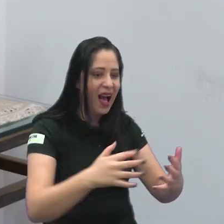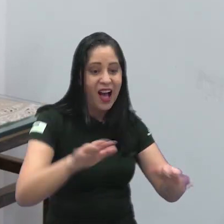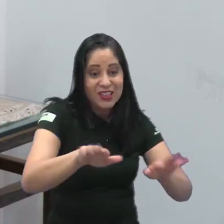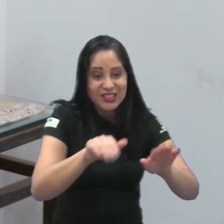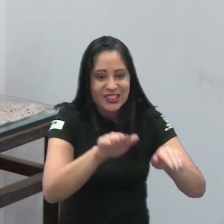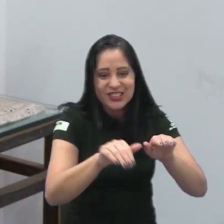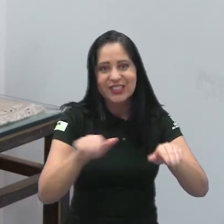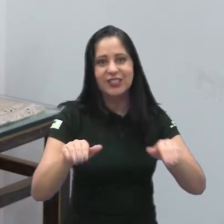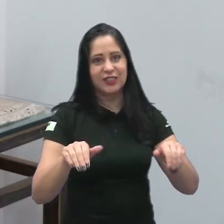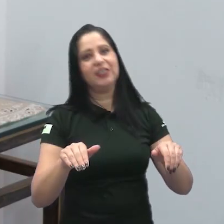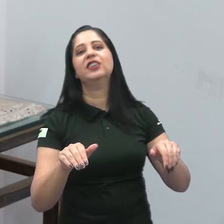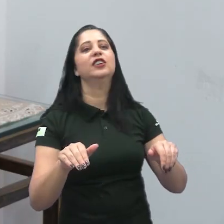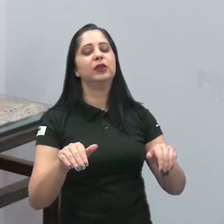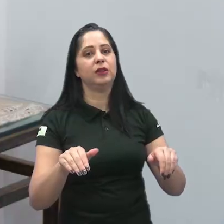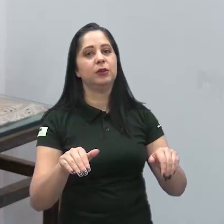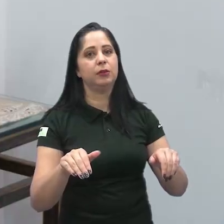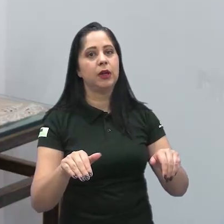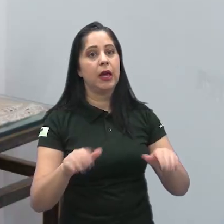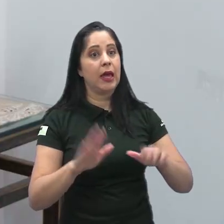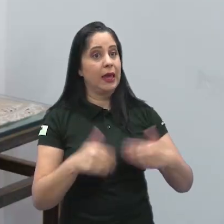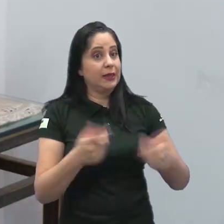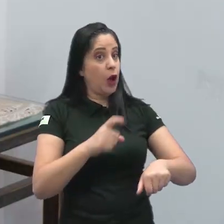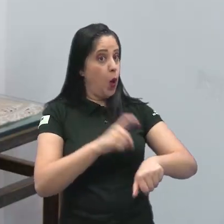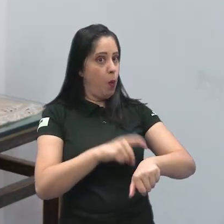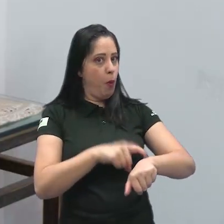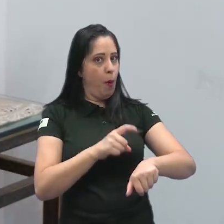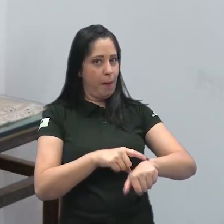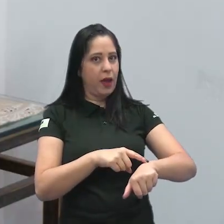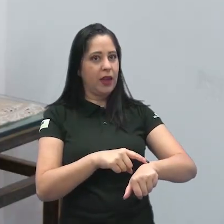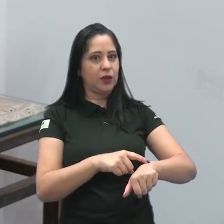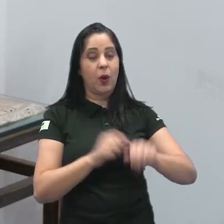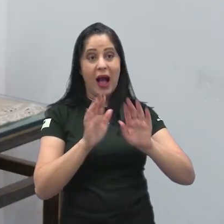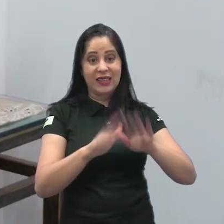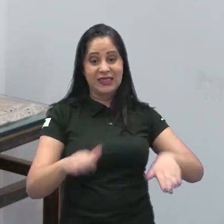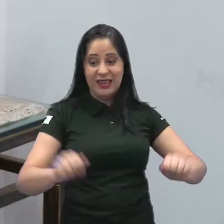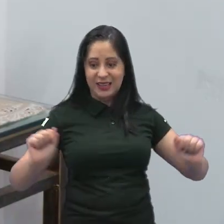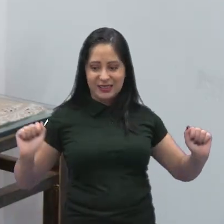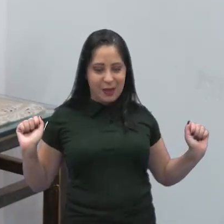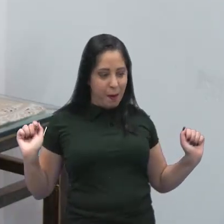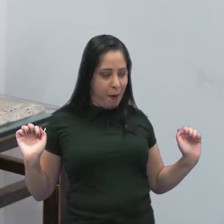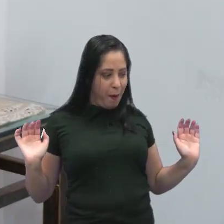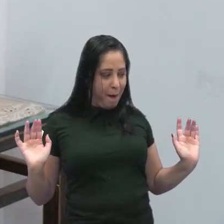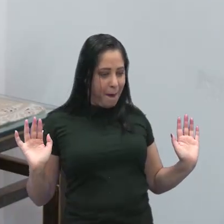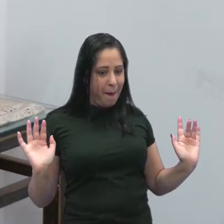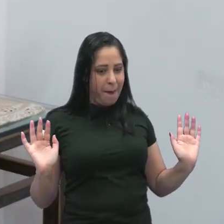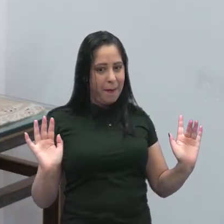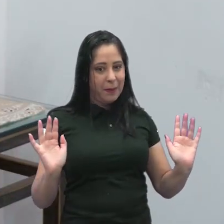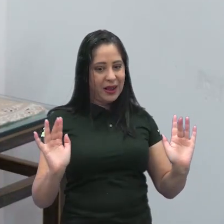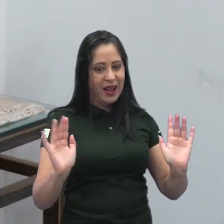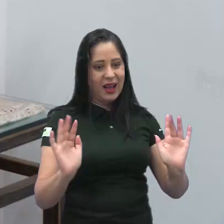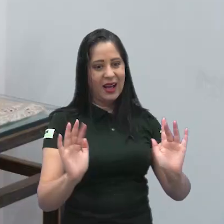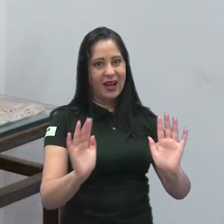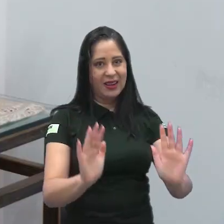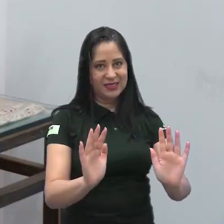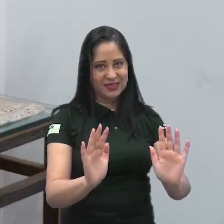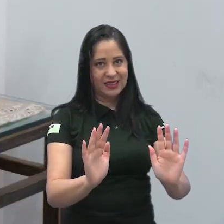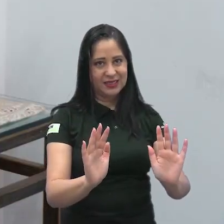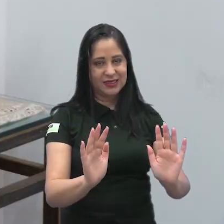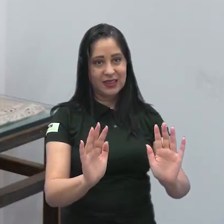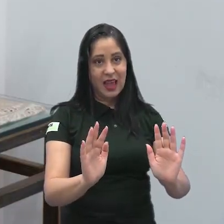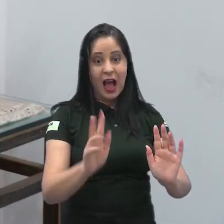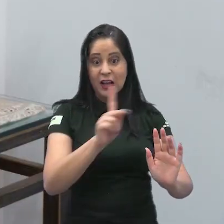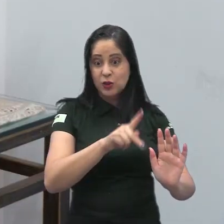pelas ADIs, né? Então, nesse momento, enquanto as crianças chegam, enquanto as famílias estão chegando, as crianças estão